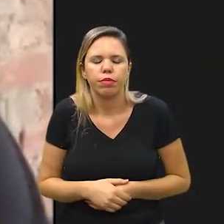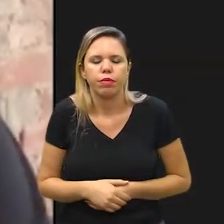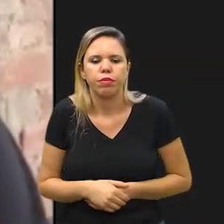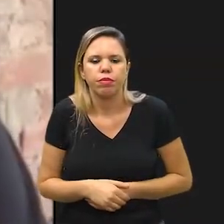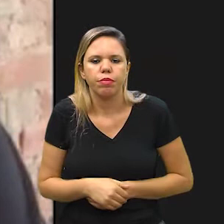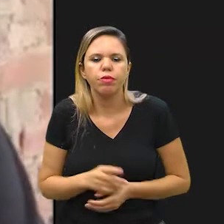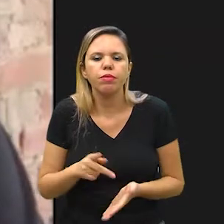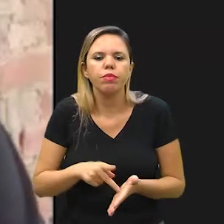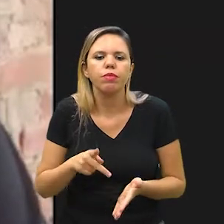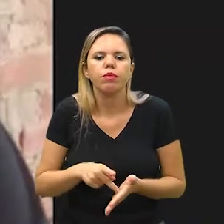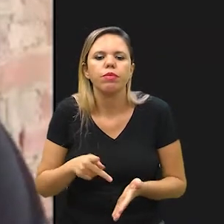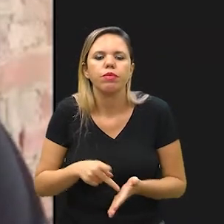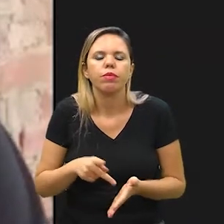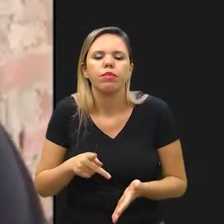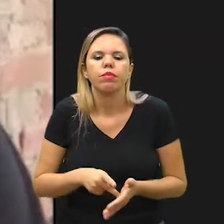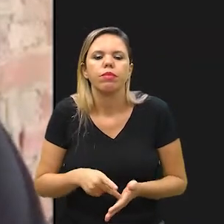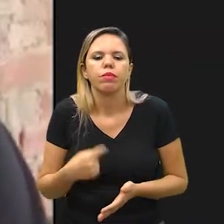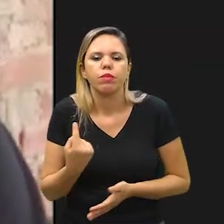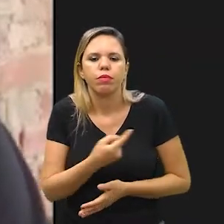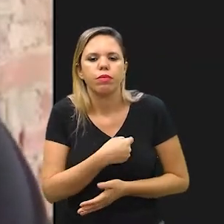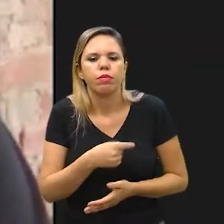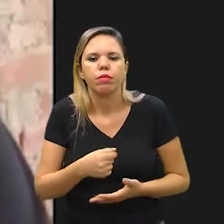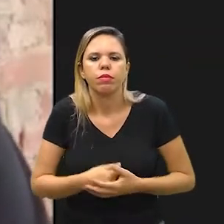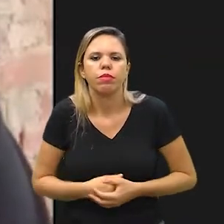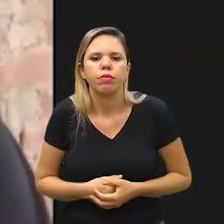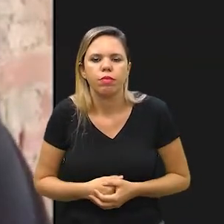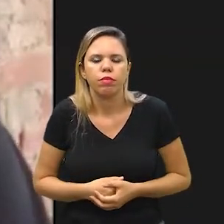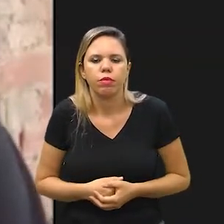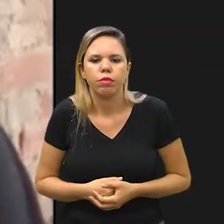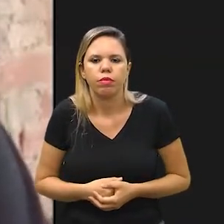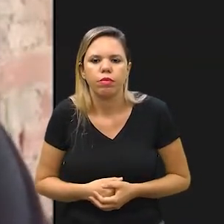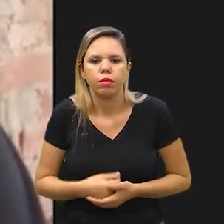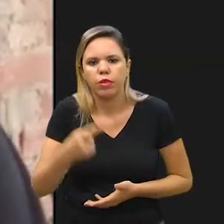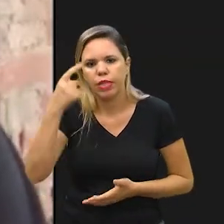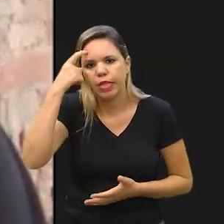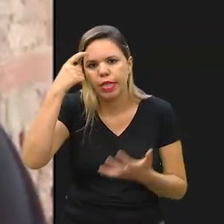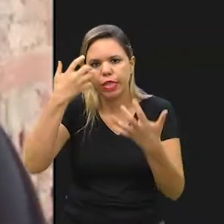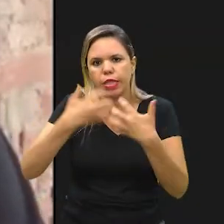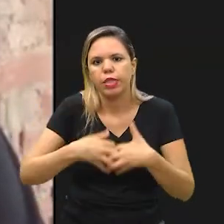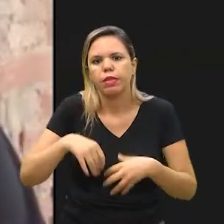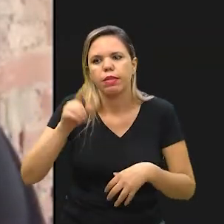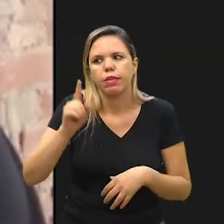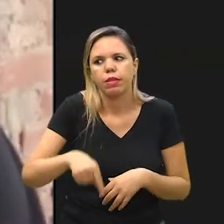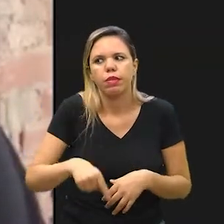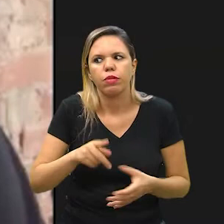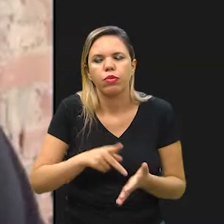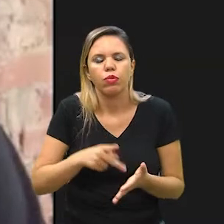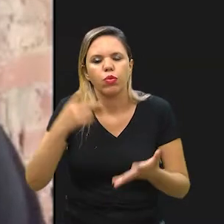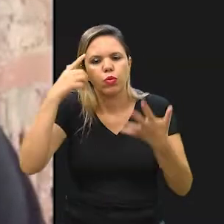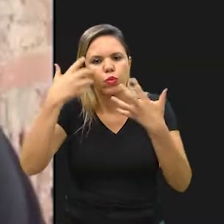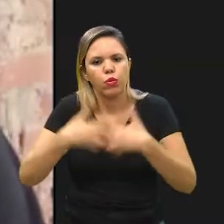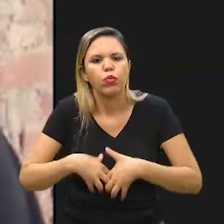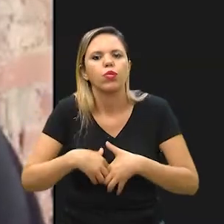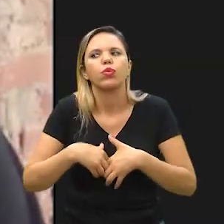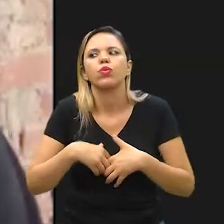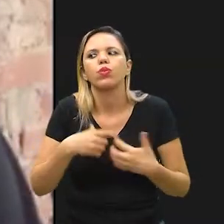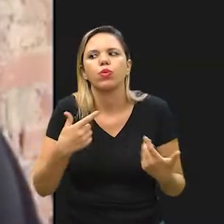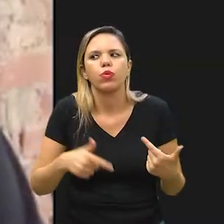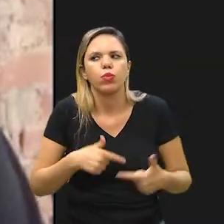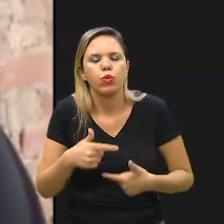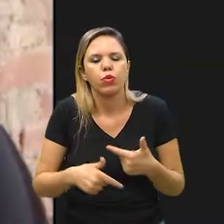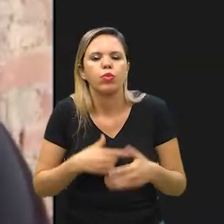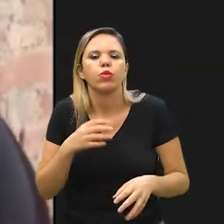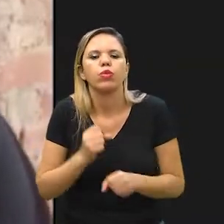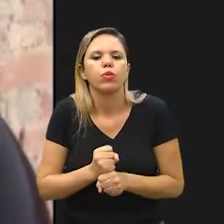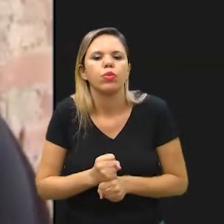na verdade, assim, acabou a gente, quando pensou nisso, né, a gente refletiu bastante, né, fizemos muito